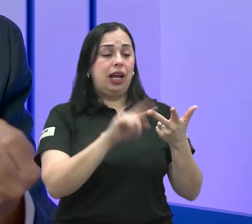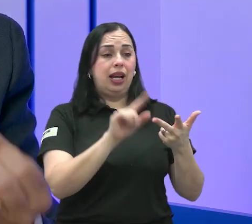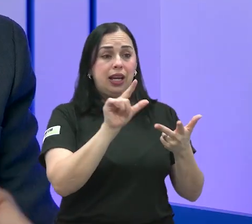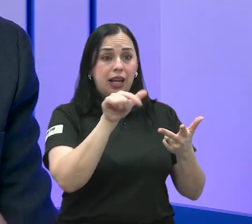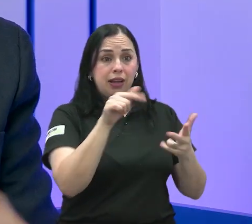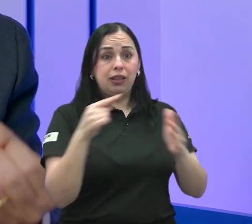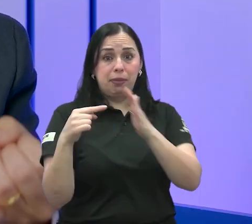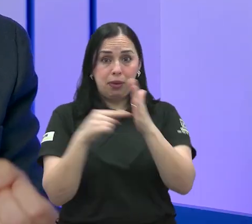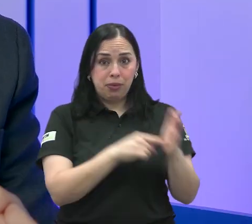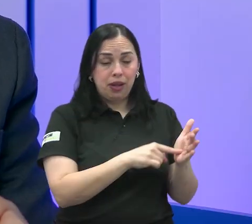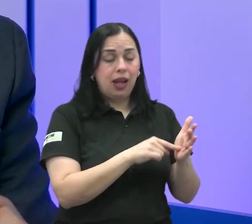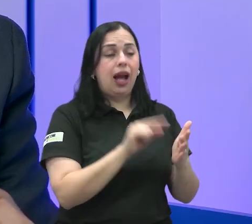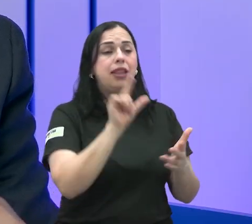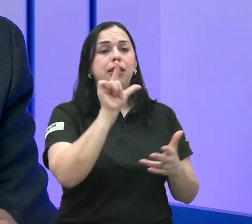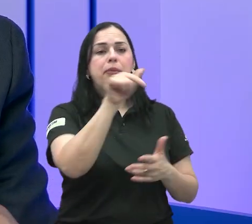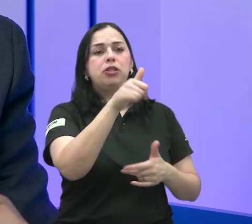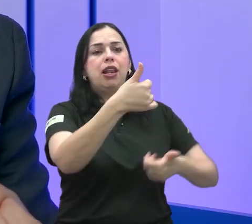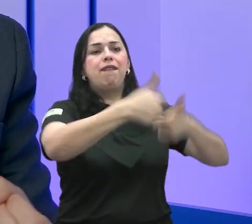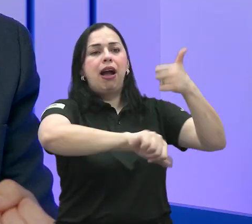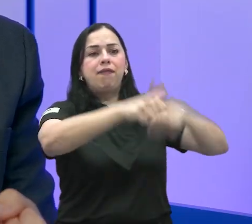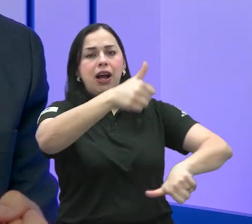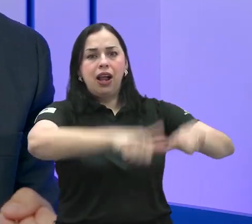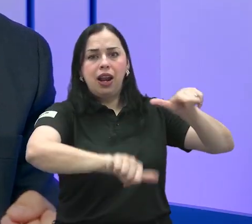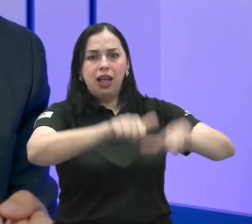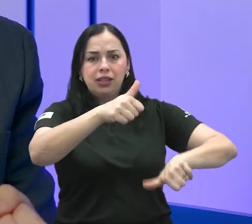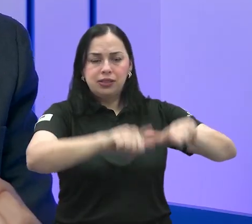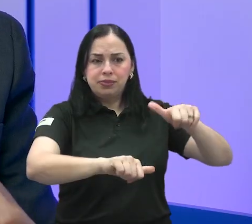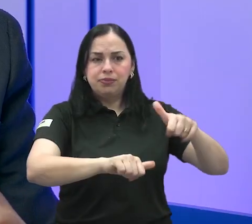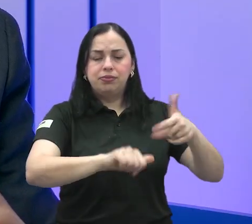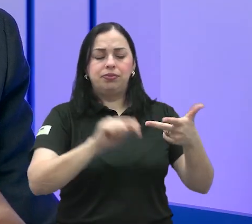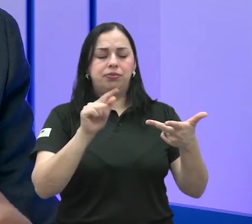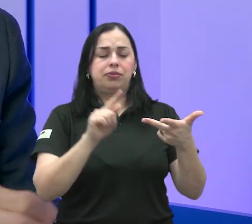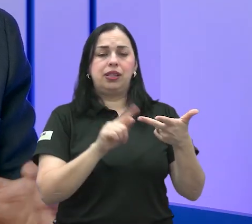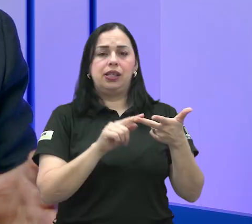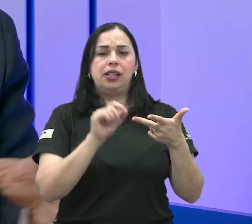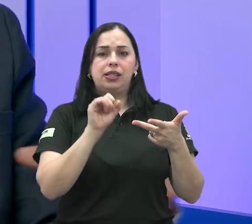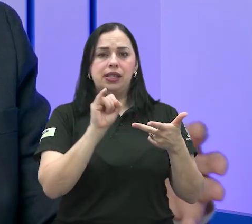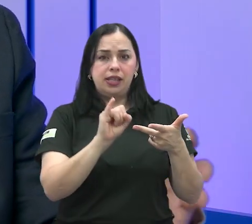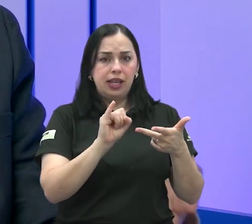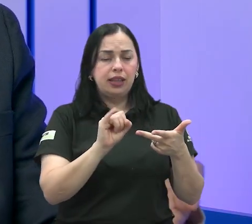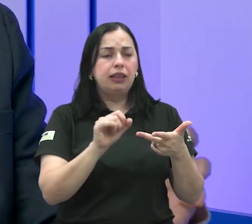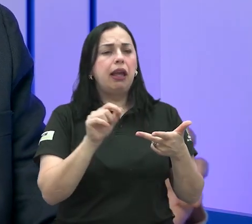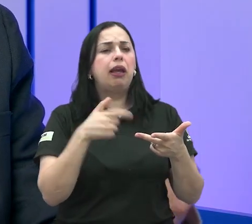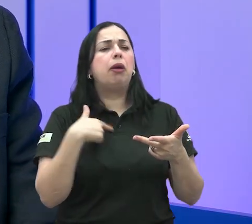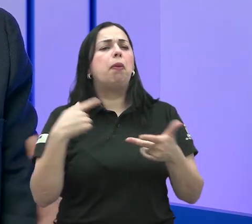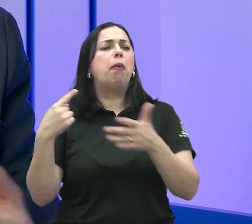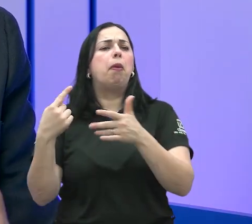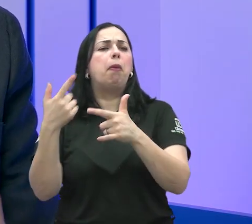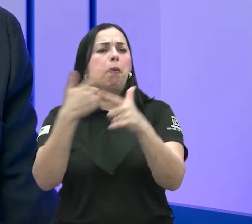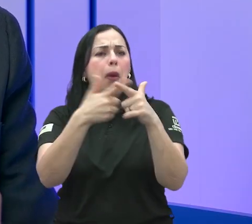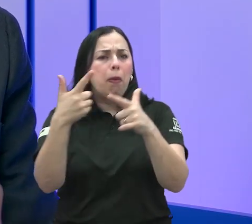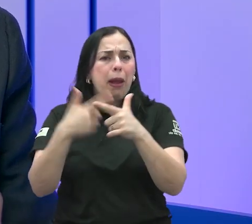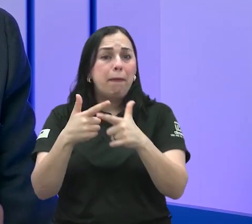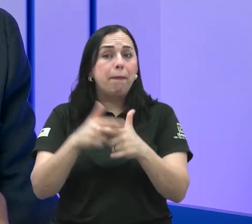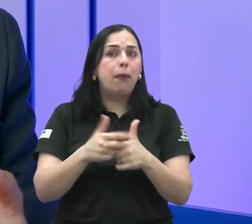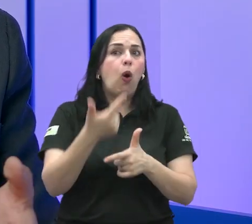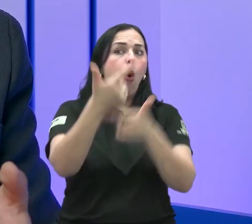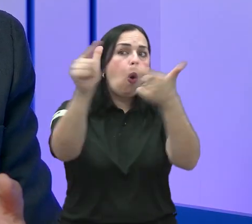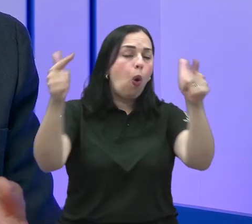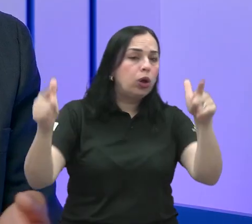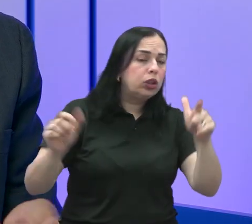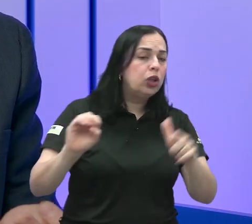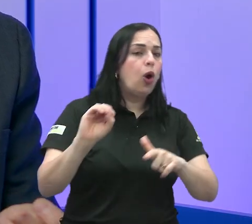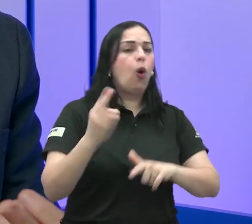irão fiscalizar o caso concreto, analisar o conjunto de denúncias para ver se tem um problema macro e podem, inclusive,